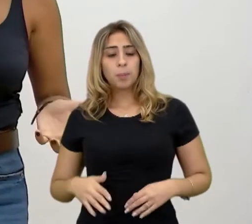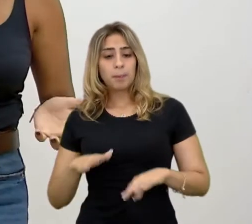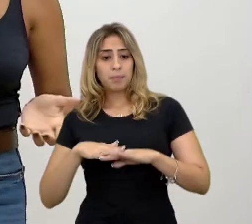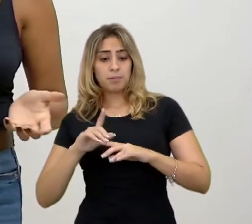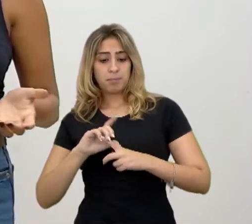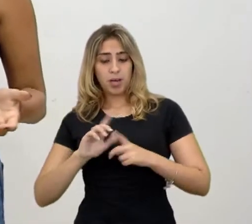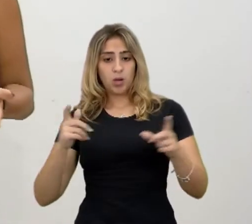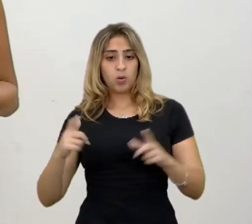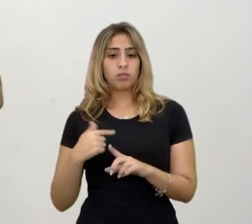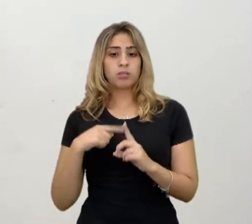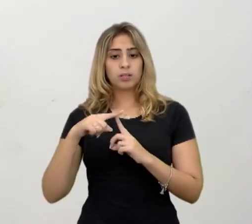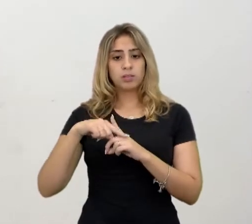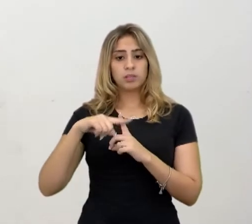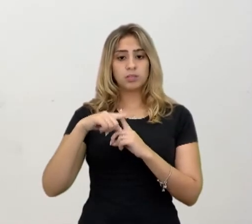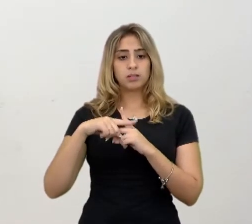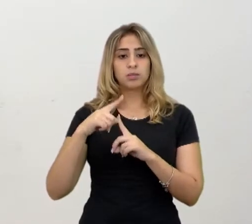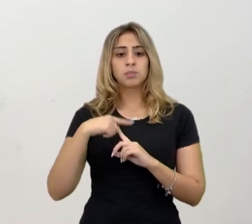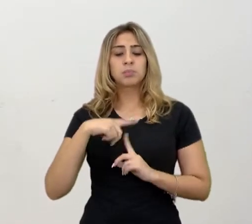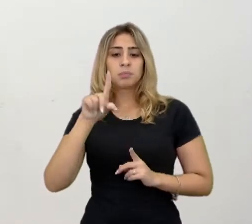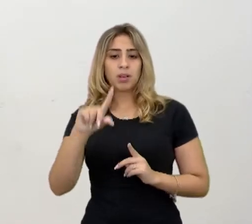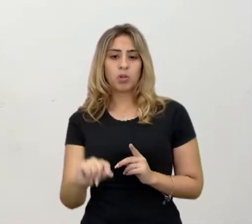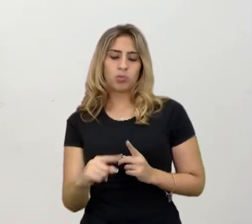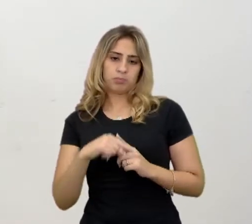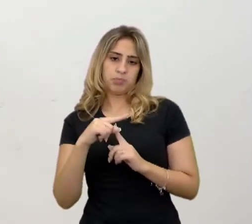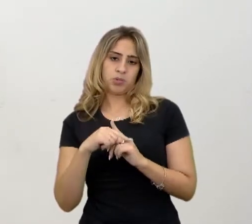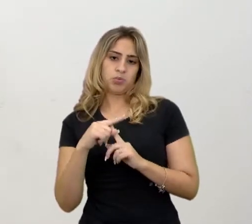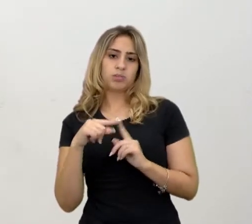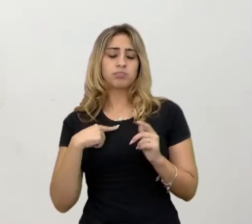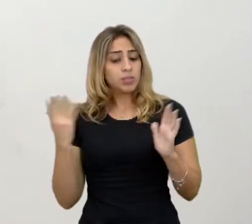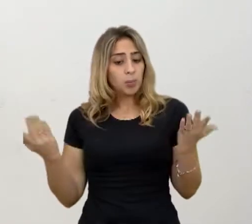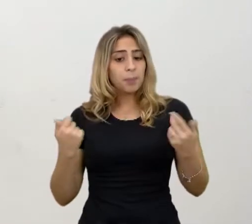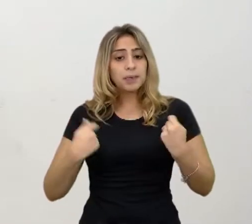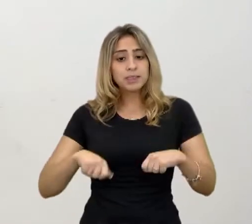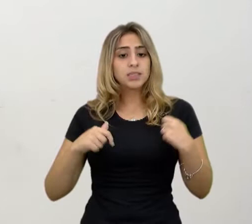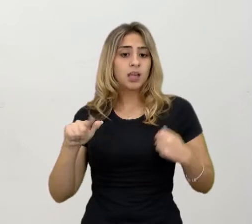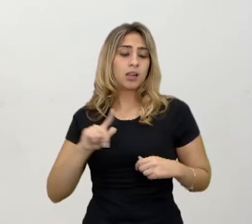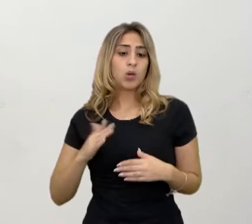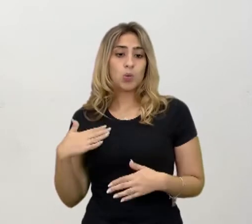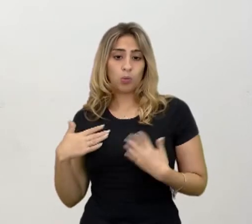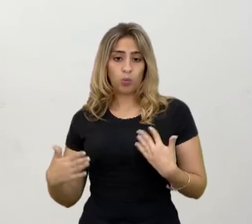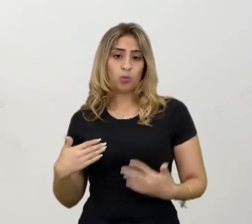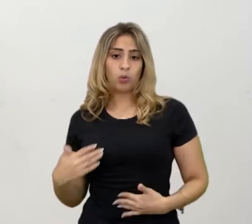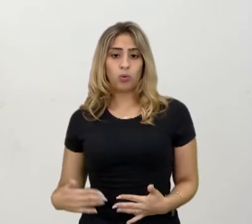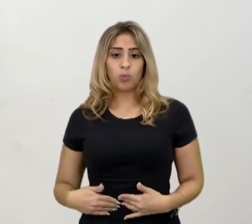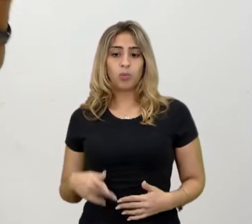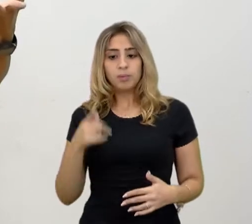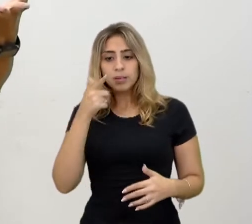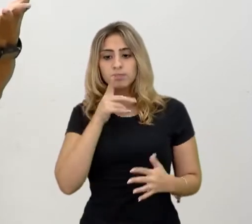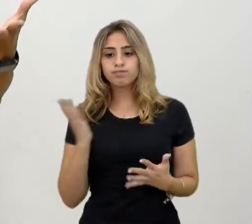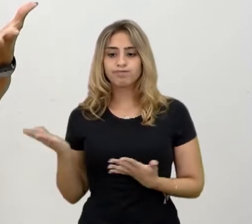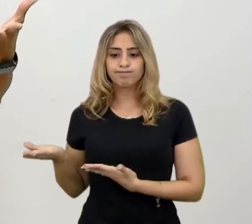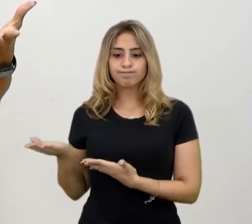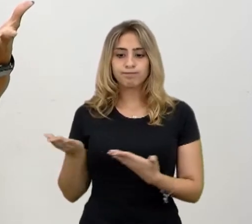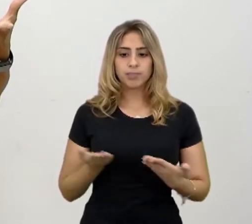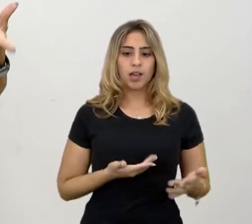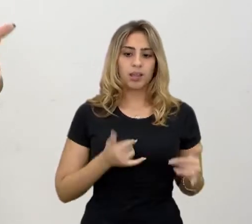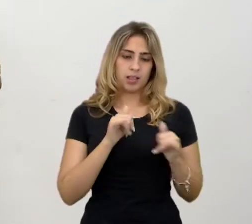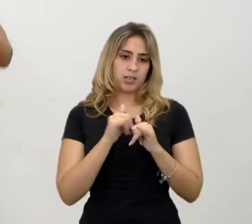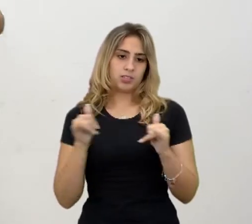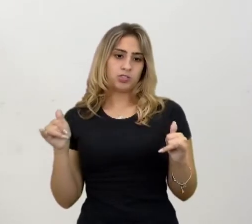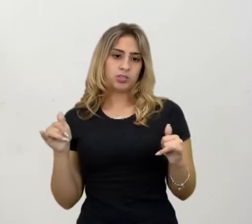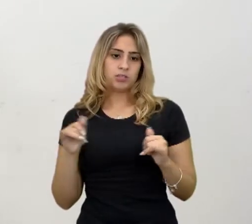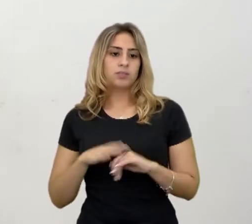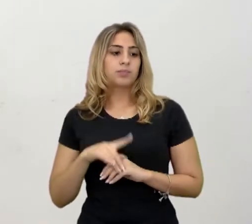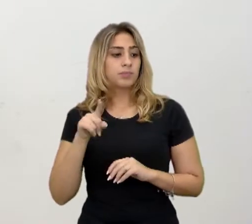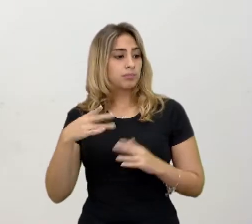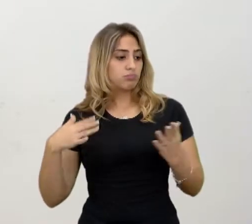temperatura para um corpo de menor temperatura. Então precisa ter um corpo, né, para carregar esta energia, né? E